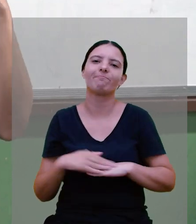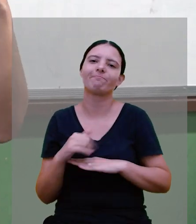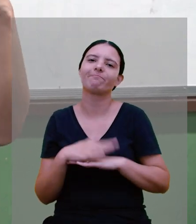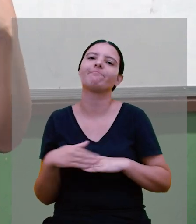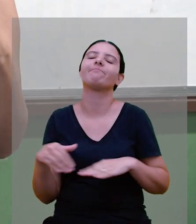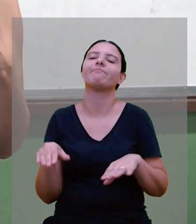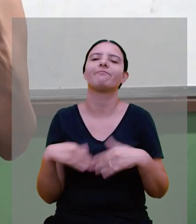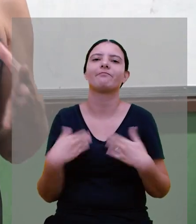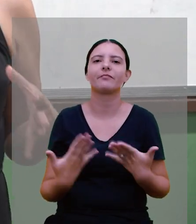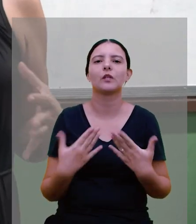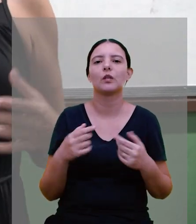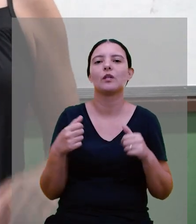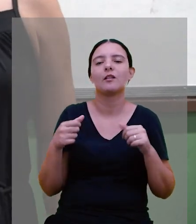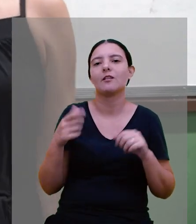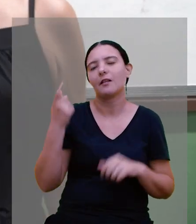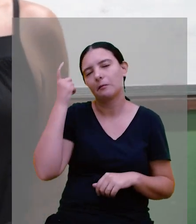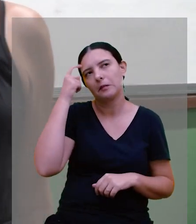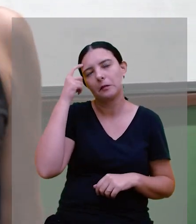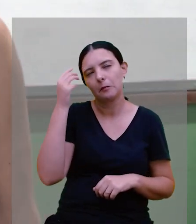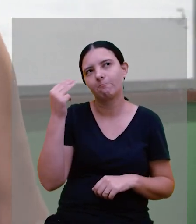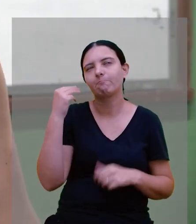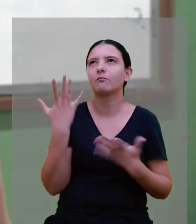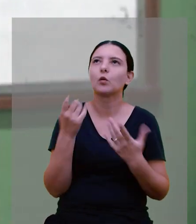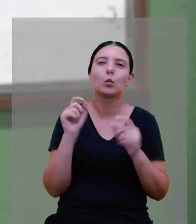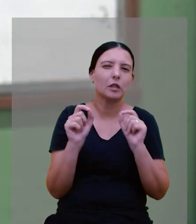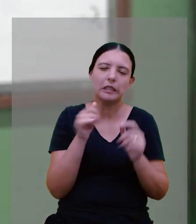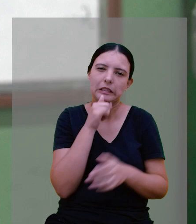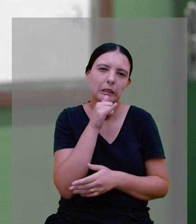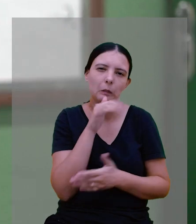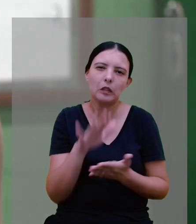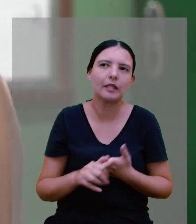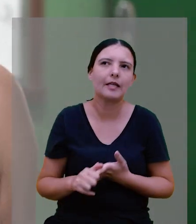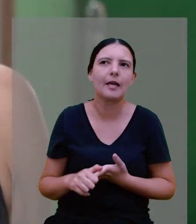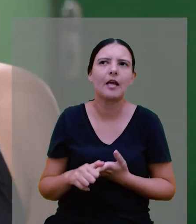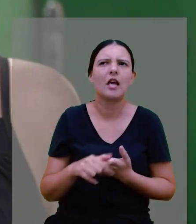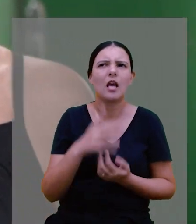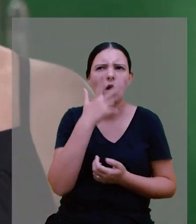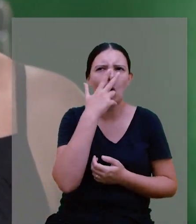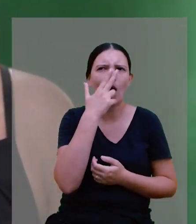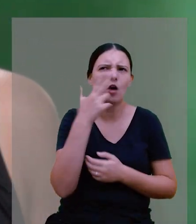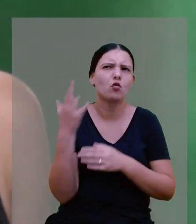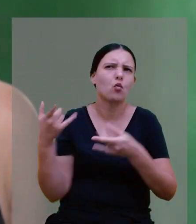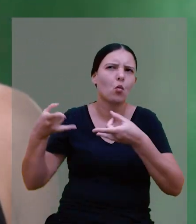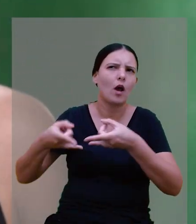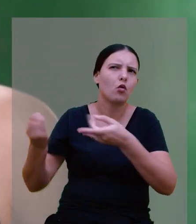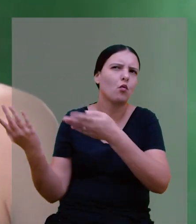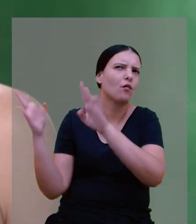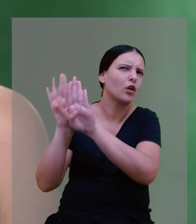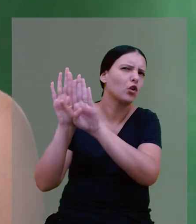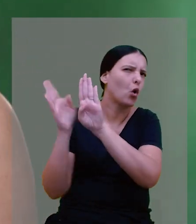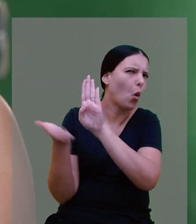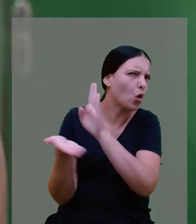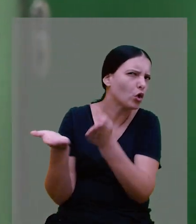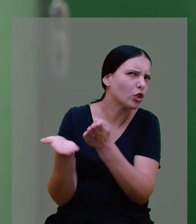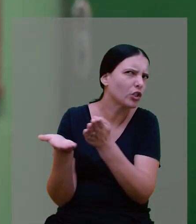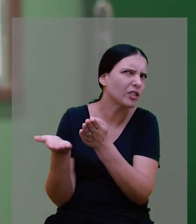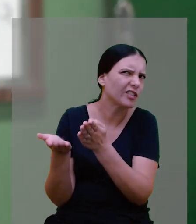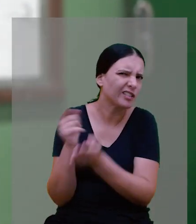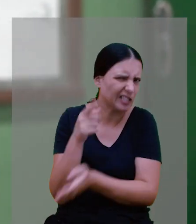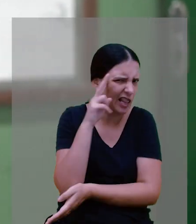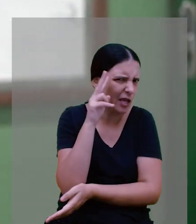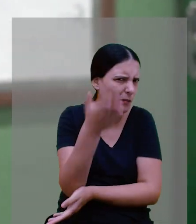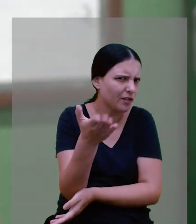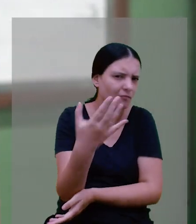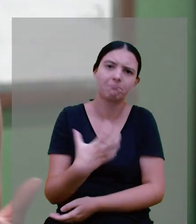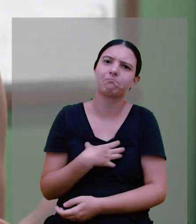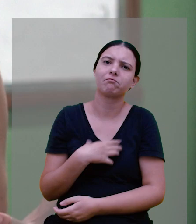aí, o que fica na nossa memória, né? Tipo assim, será que eu fechei a porta do quarto hoje? Você não lembra, porque não tem sentimento. Tudo